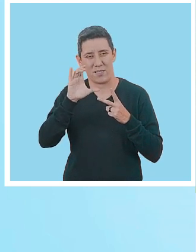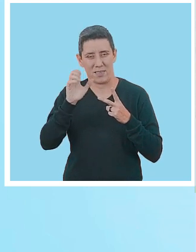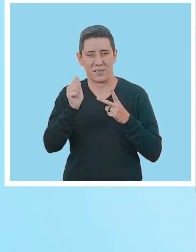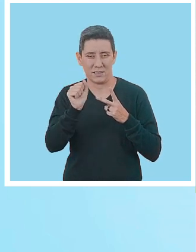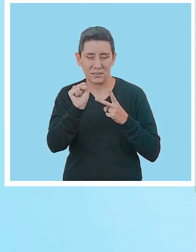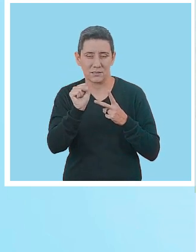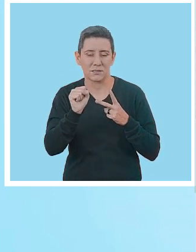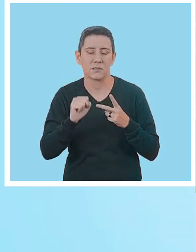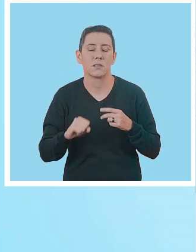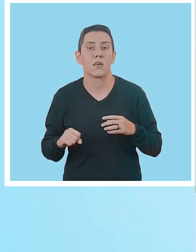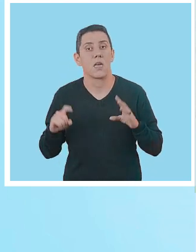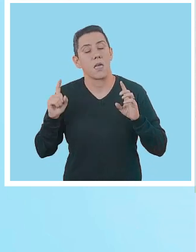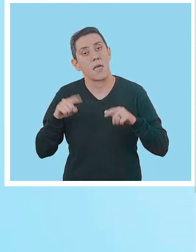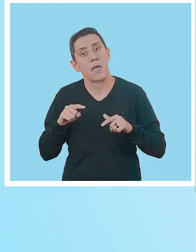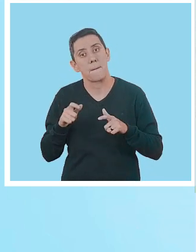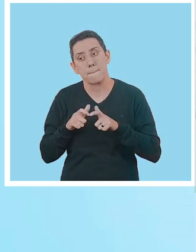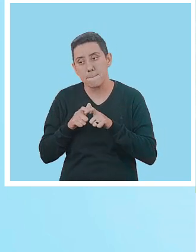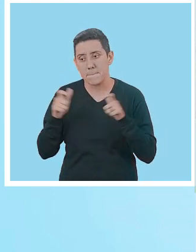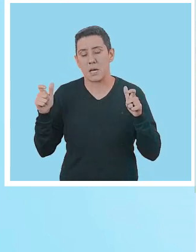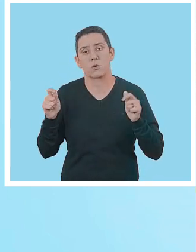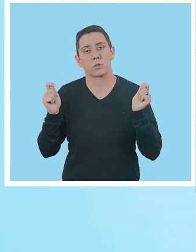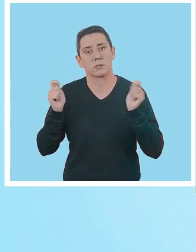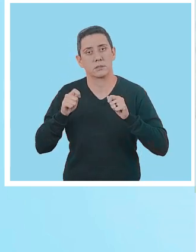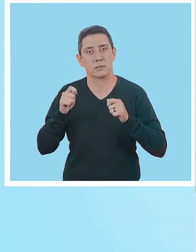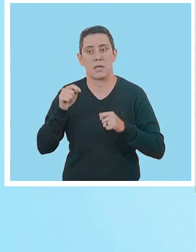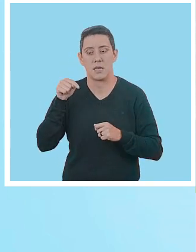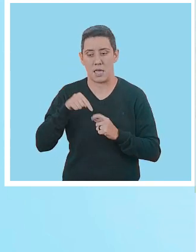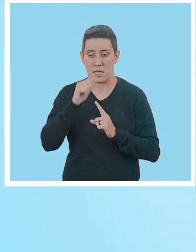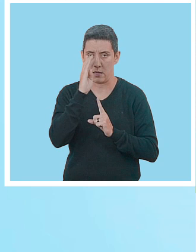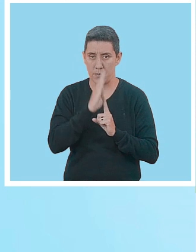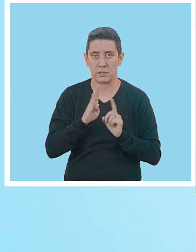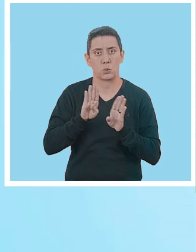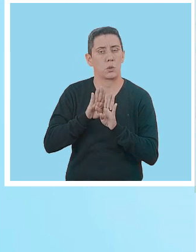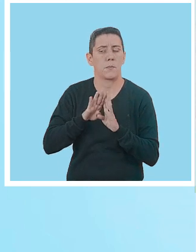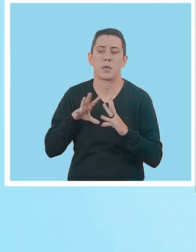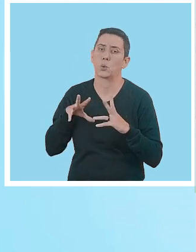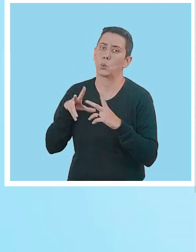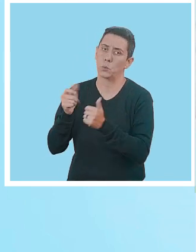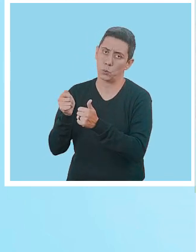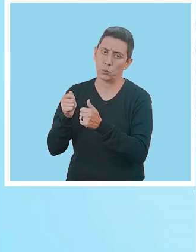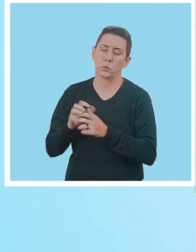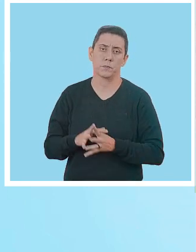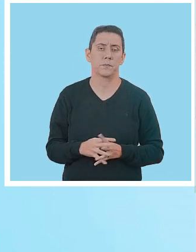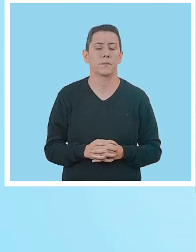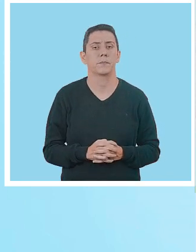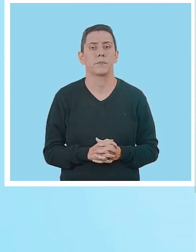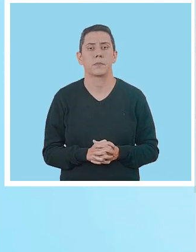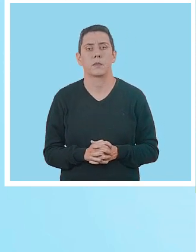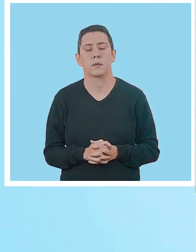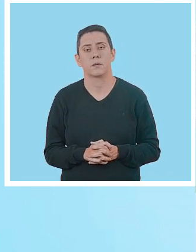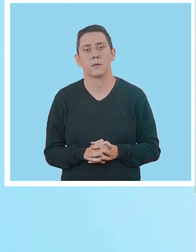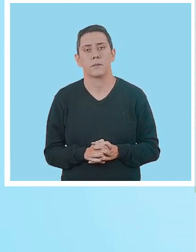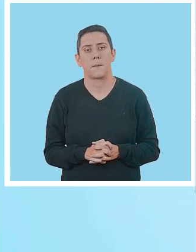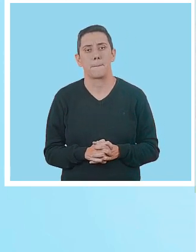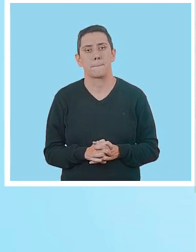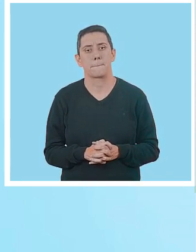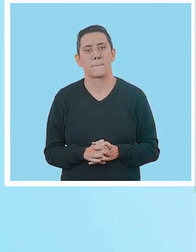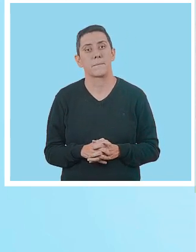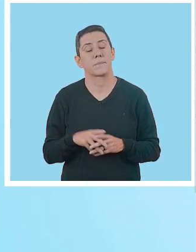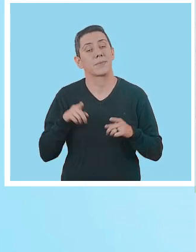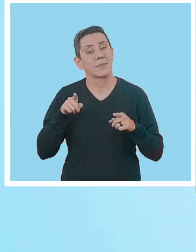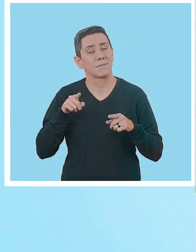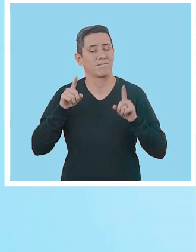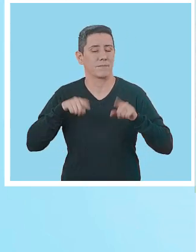Então essa é a tendência não só que no Brasil mais global é né então isso é